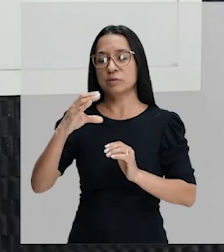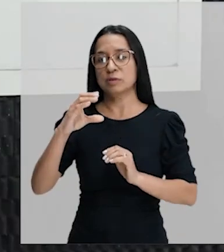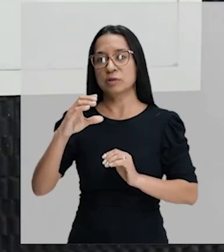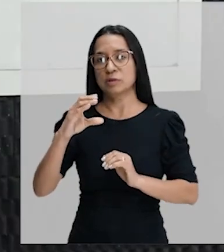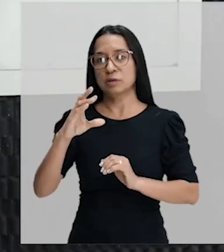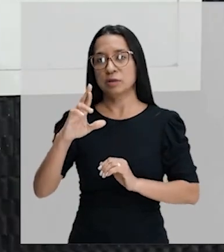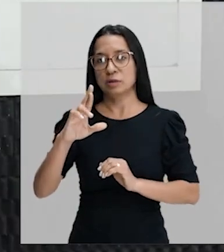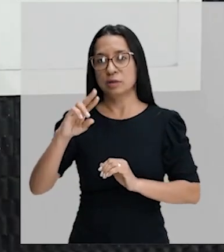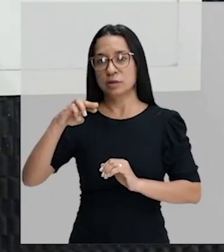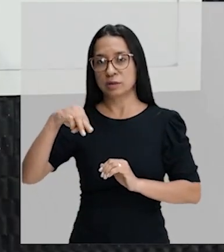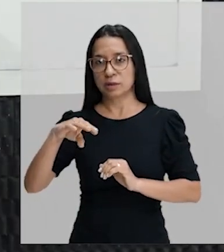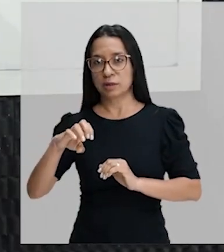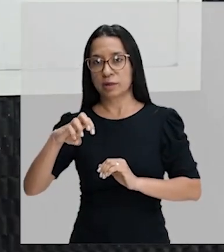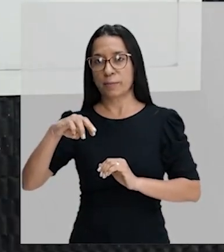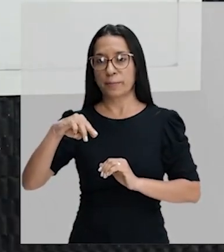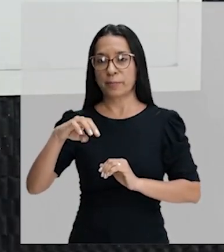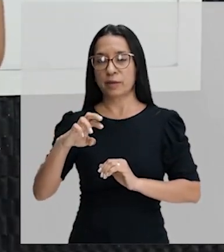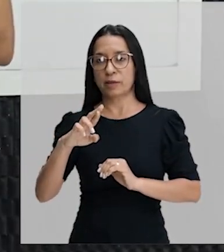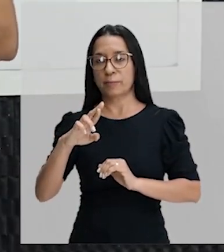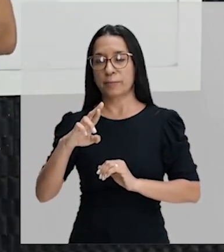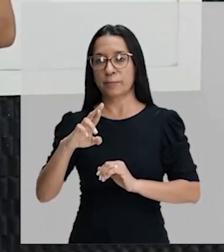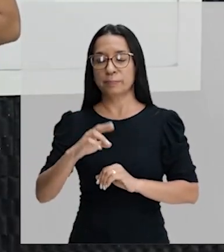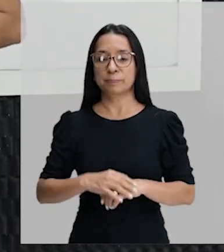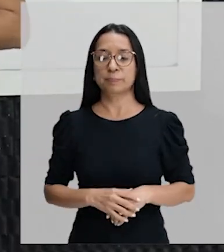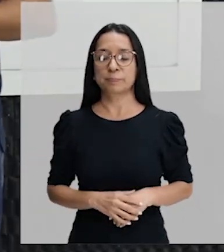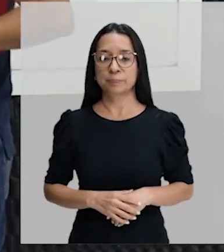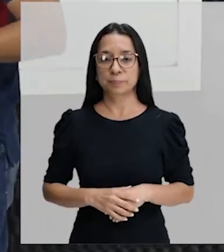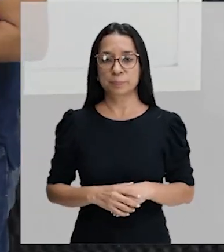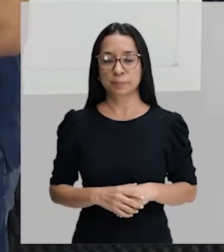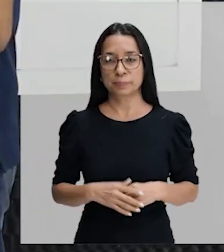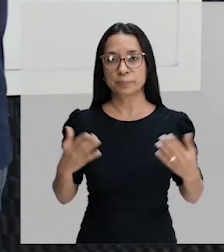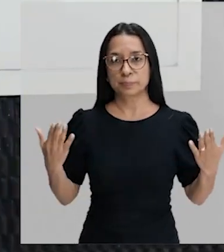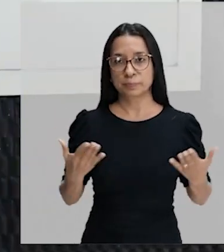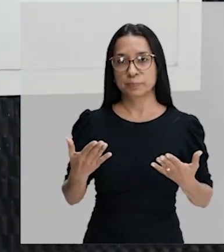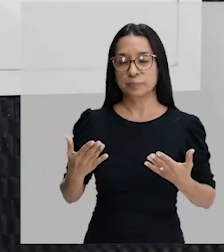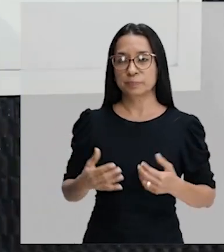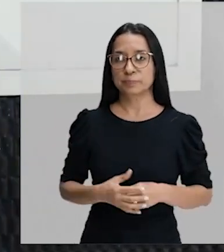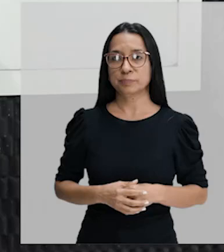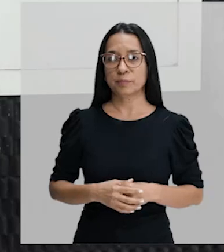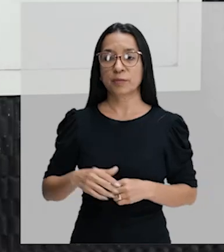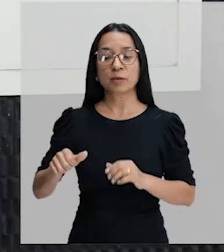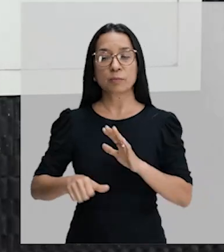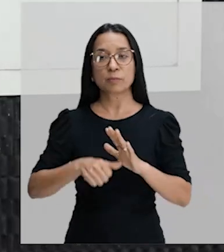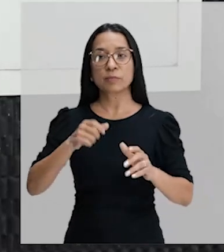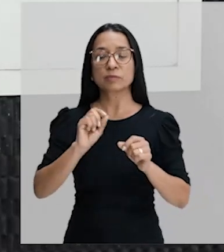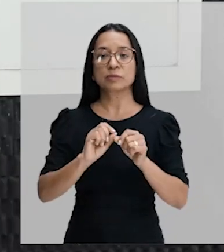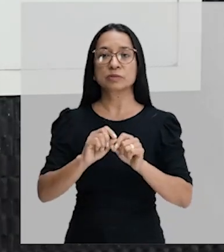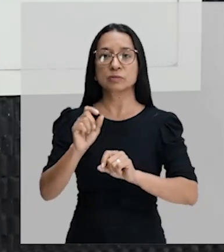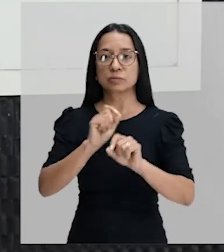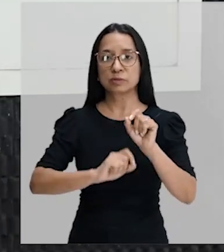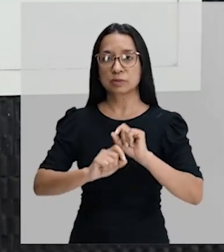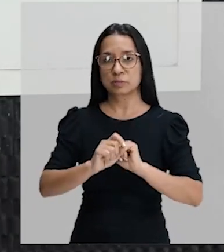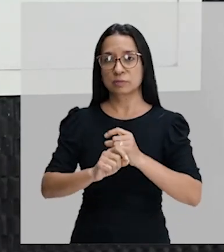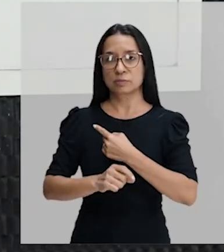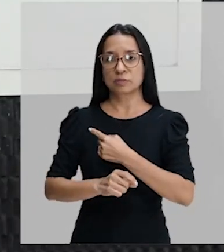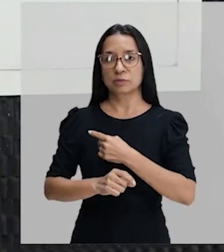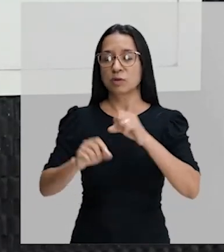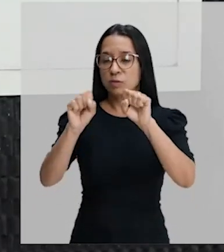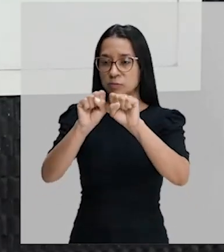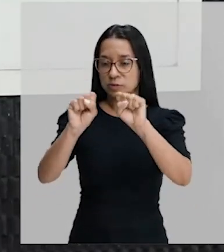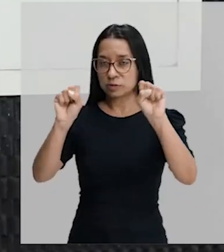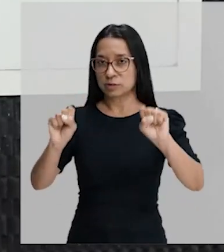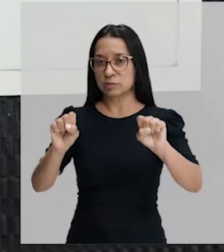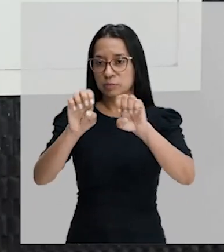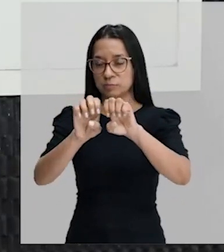tema de hoje, resolução de sistema pelo método de Cramer. Galera, beleza, primeira coisa que a gente vai fazer, eu coloquei aqui um sistema